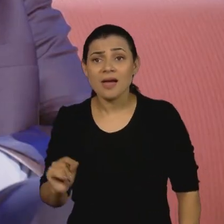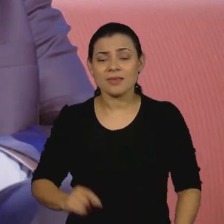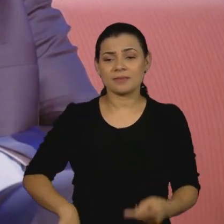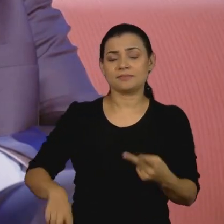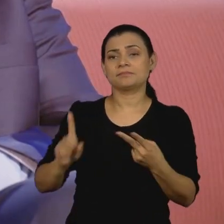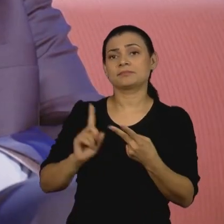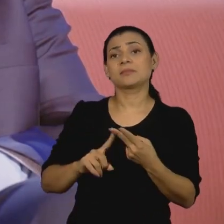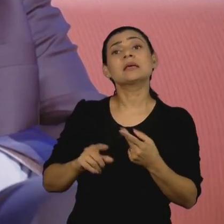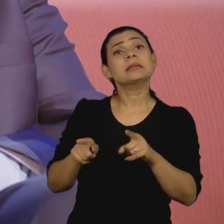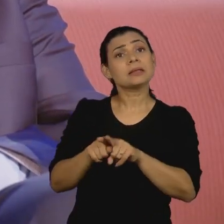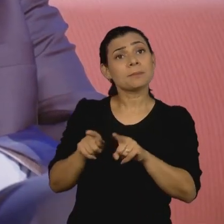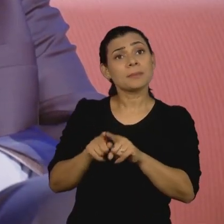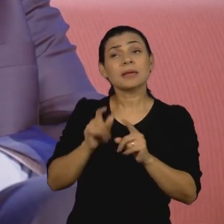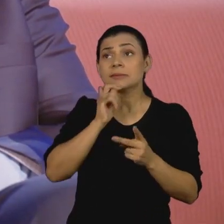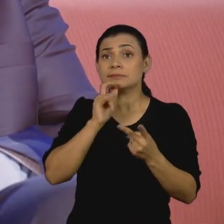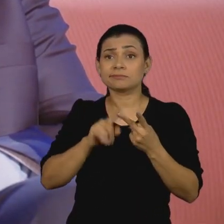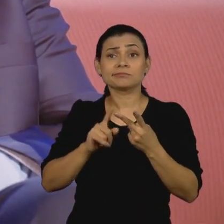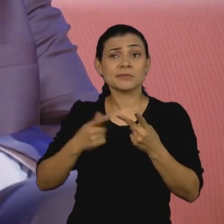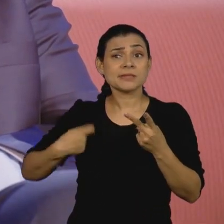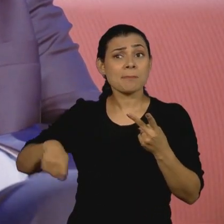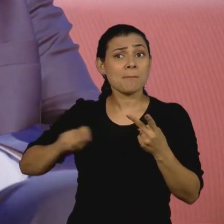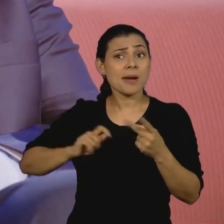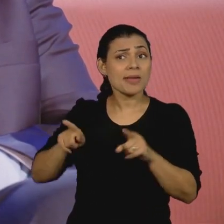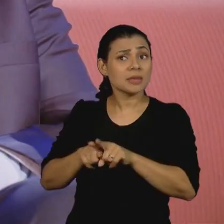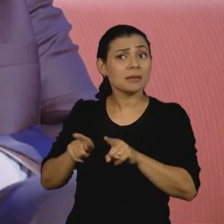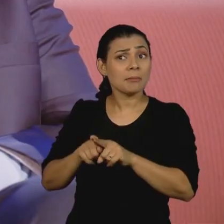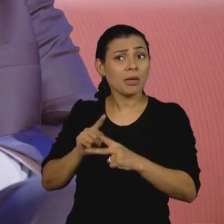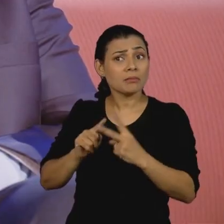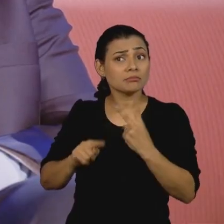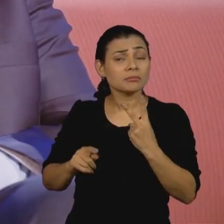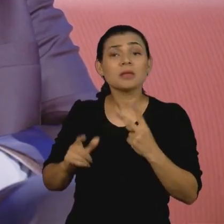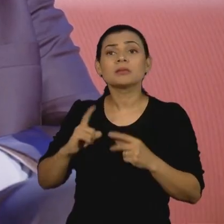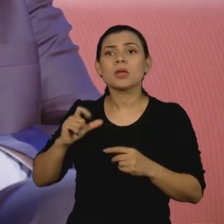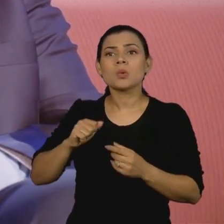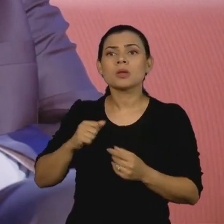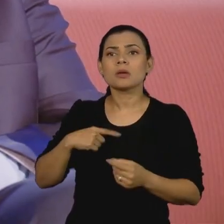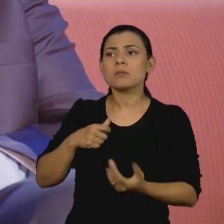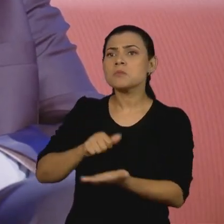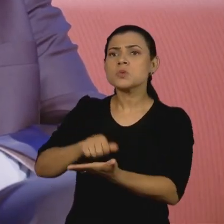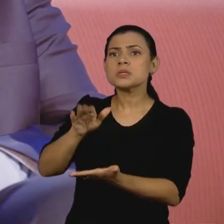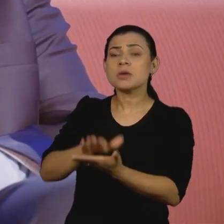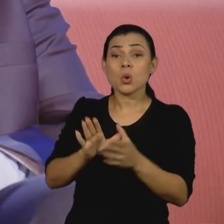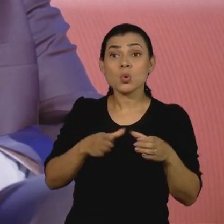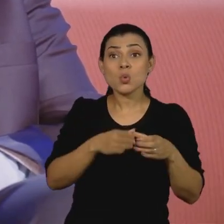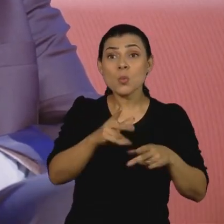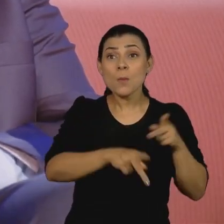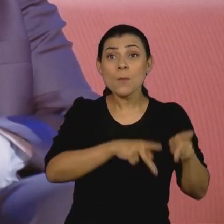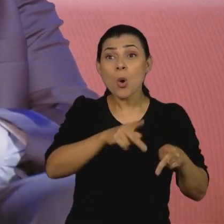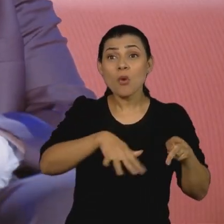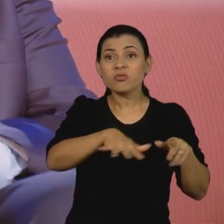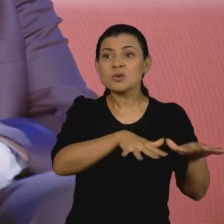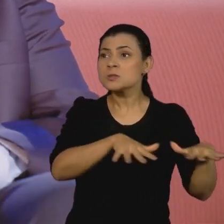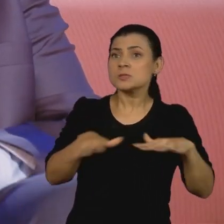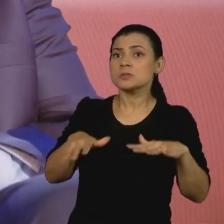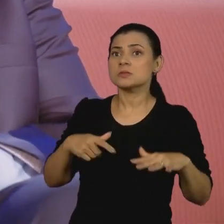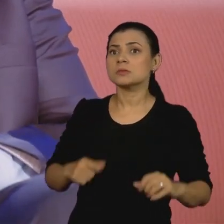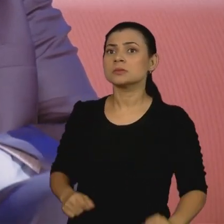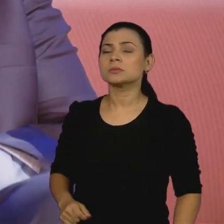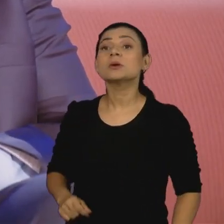em algumas situações a própria Espanha, ela é punida pela comunidade europeia por